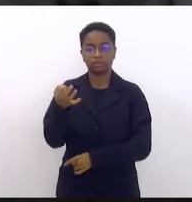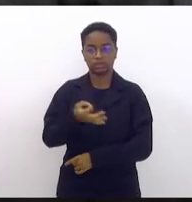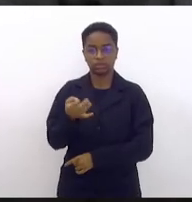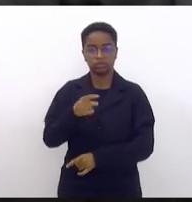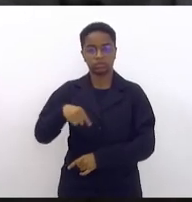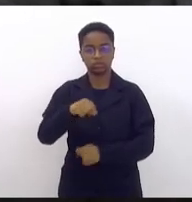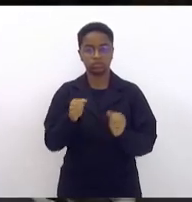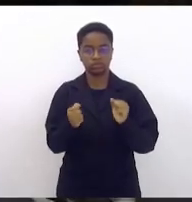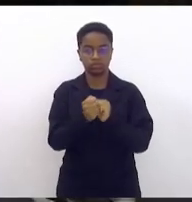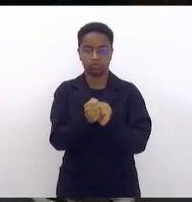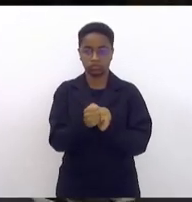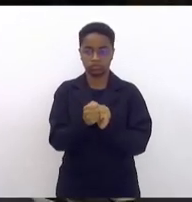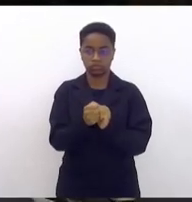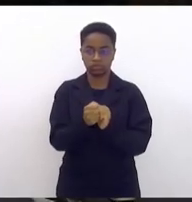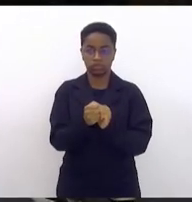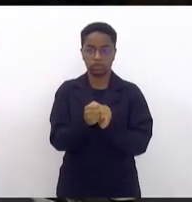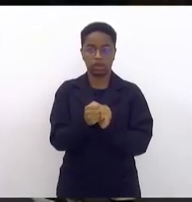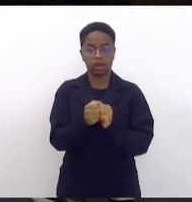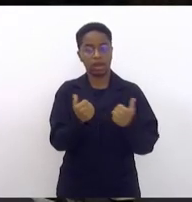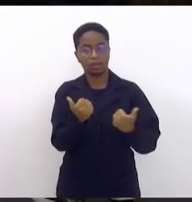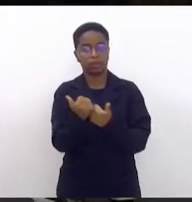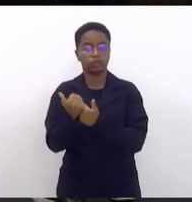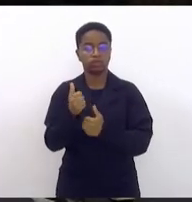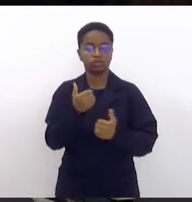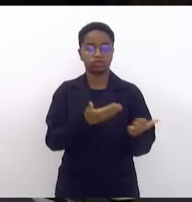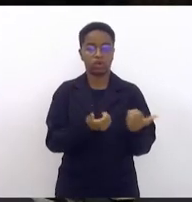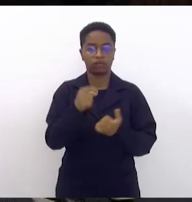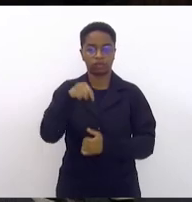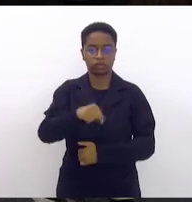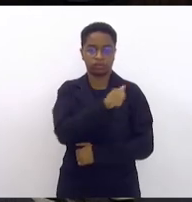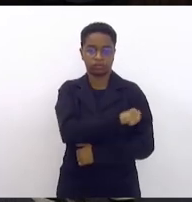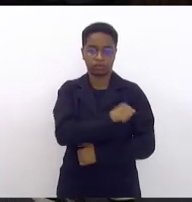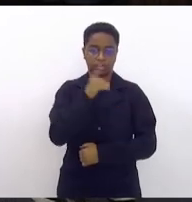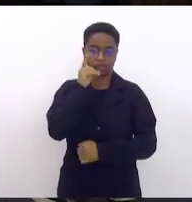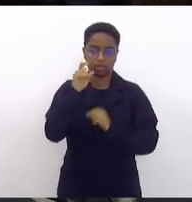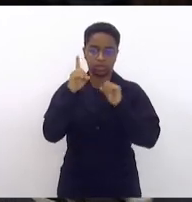nessa luta em favor da J dos jovens do nosso Estado Deus